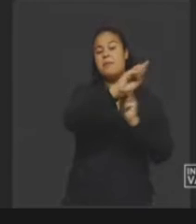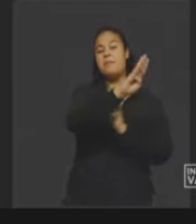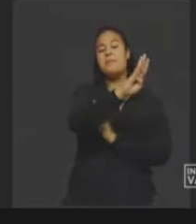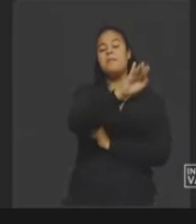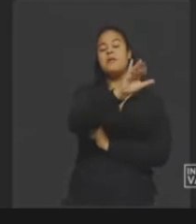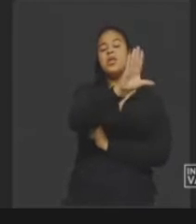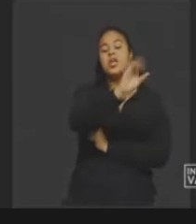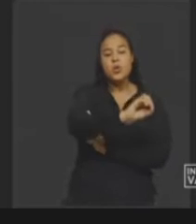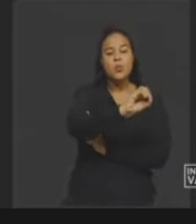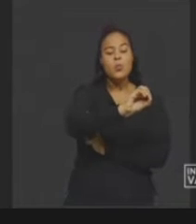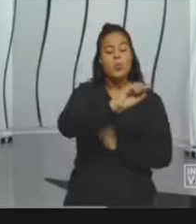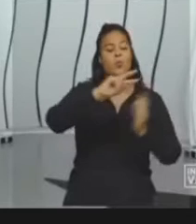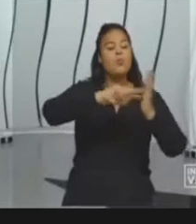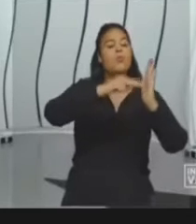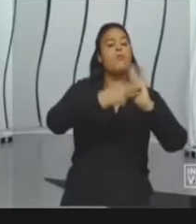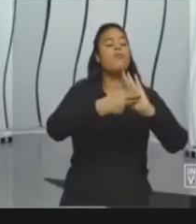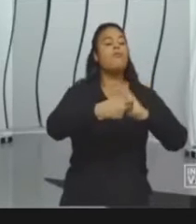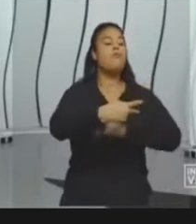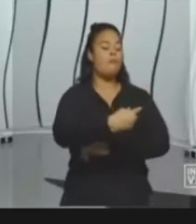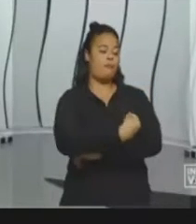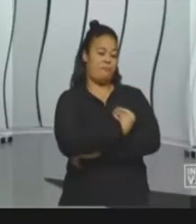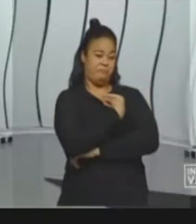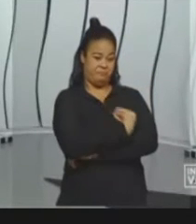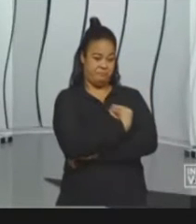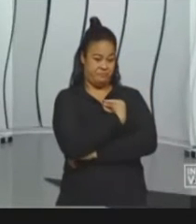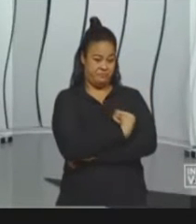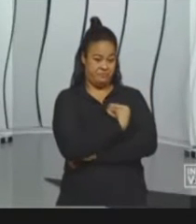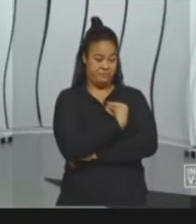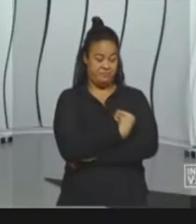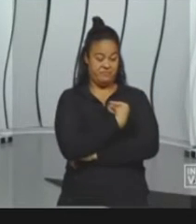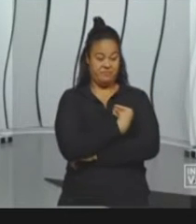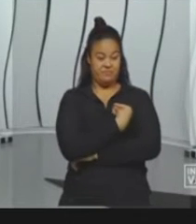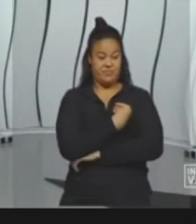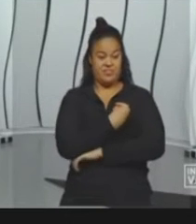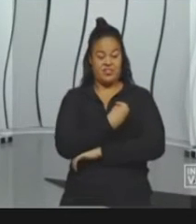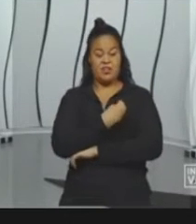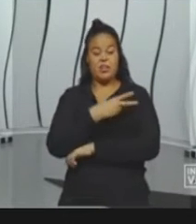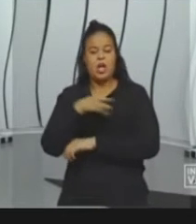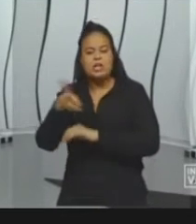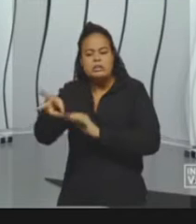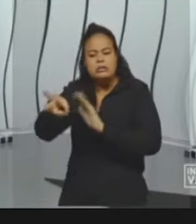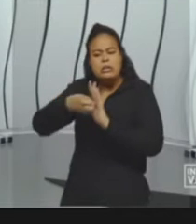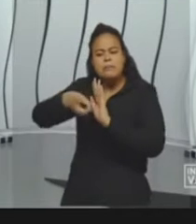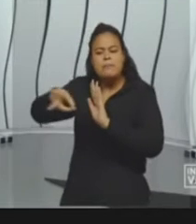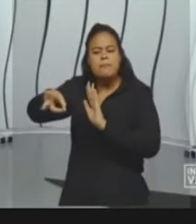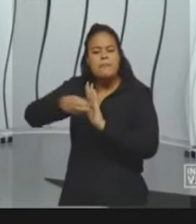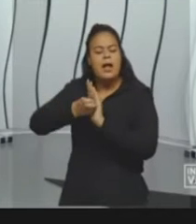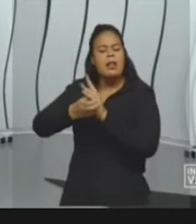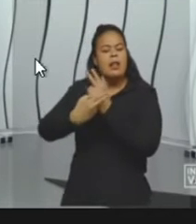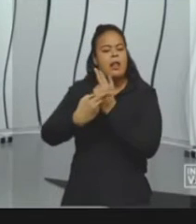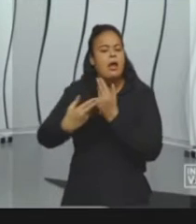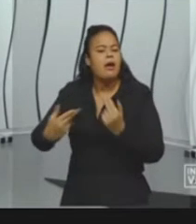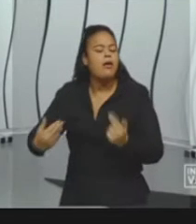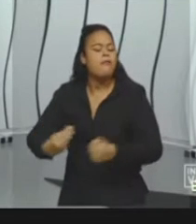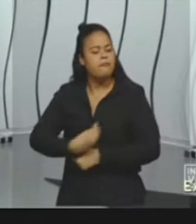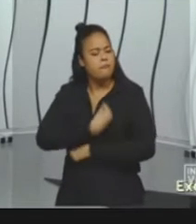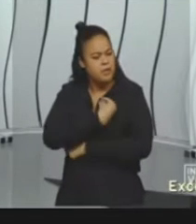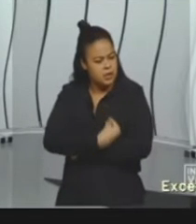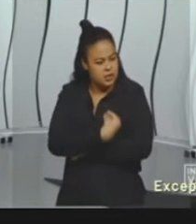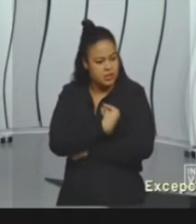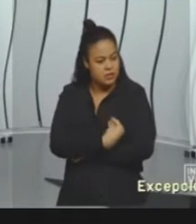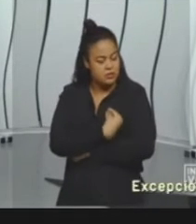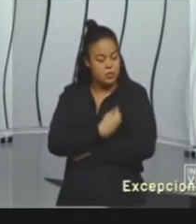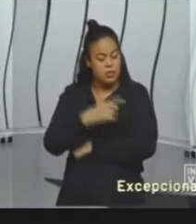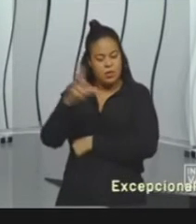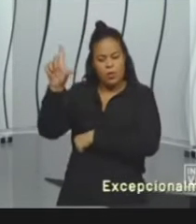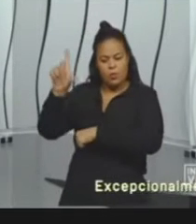energia retirada da massa de organismos vivos. Qual a vantagem? Tem baixo